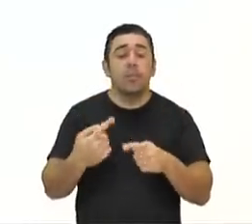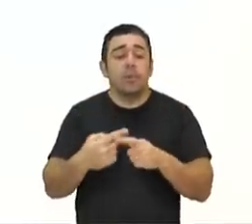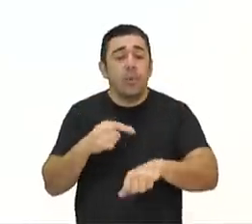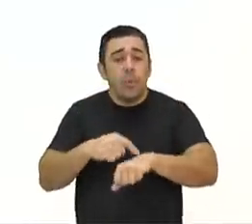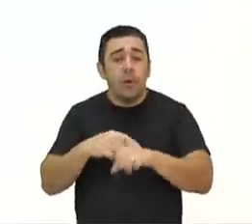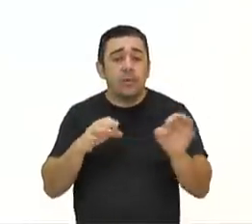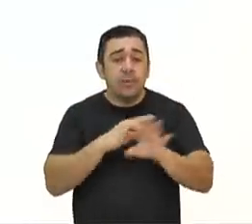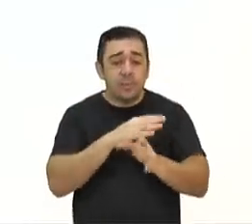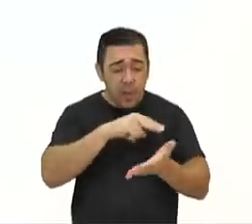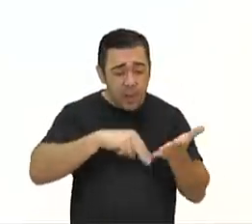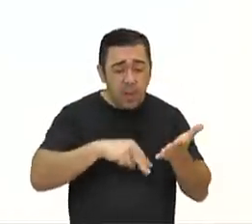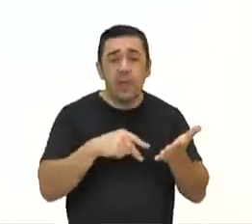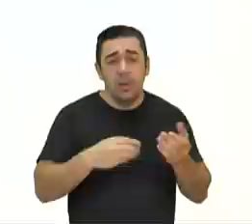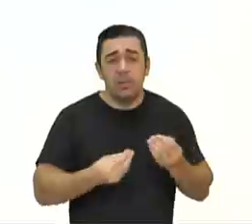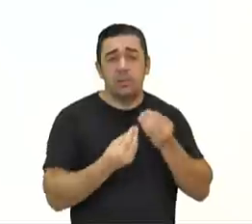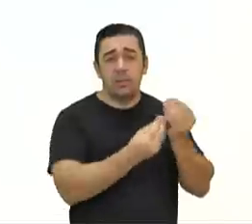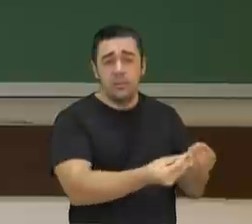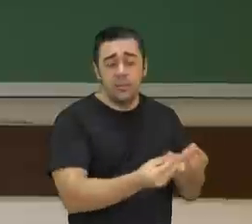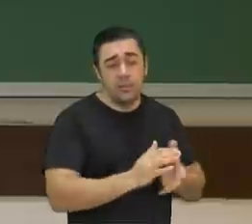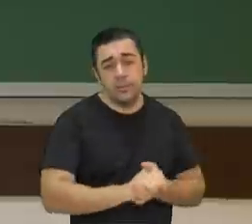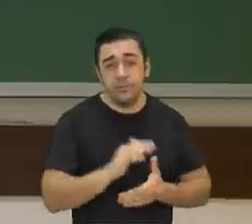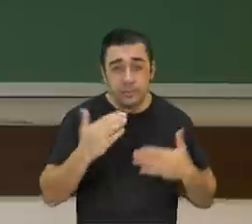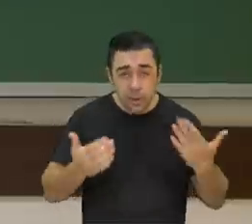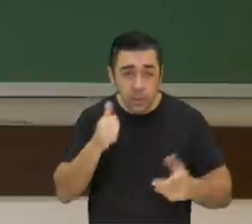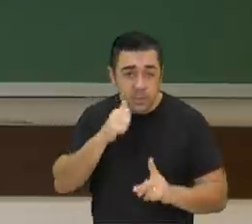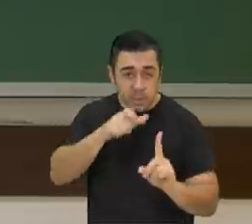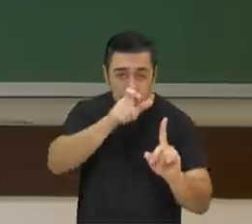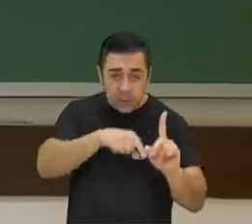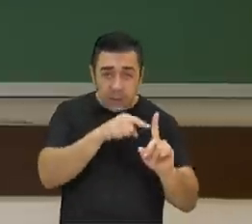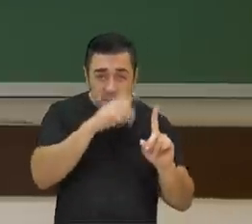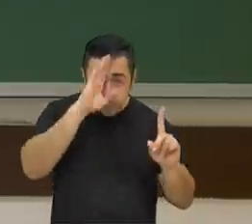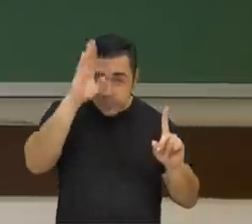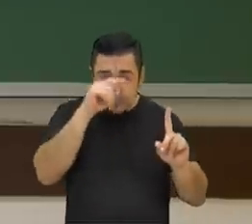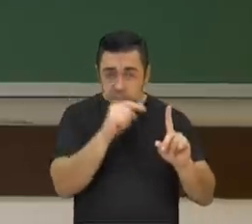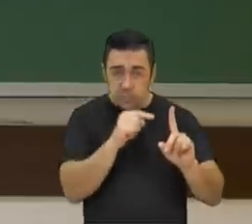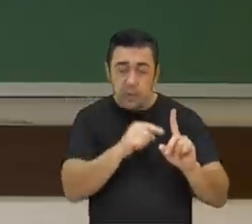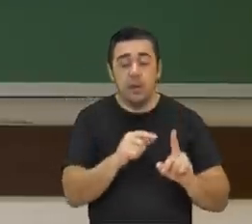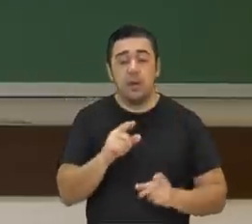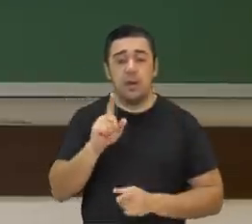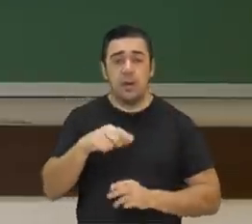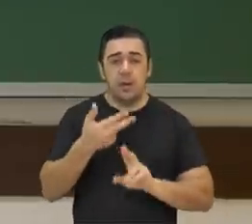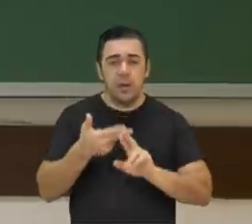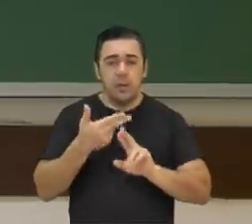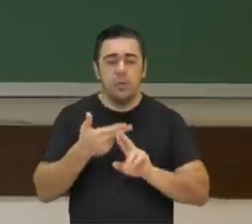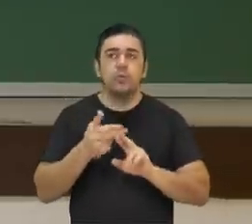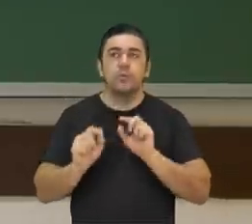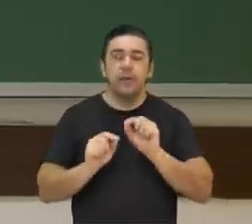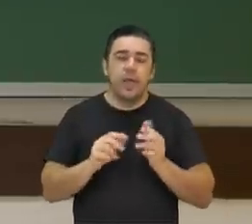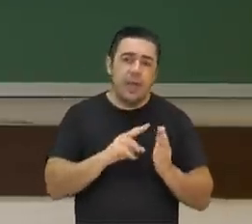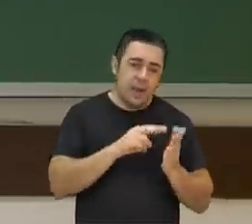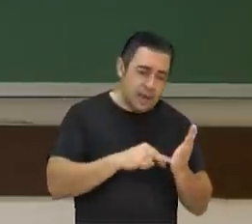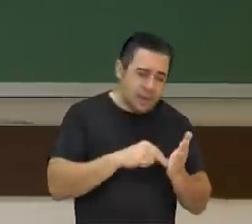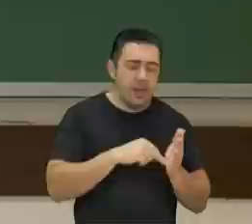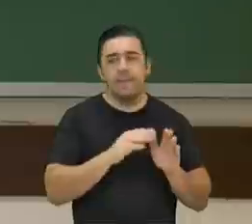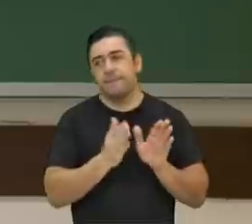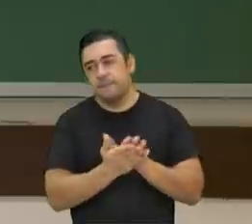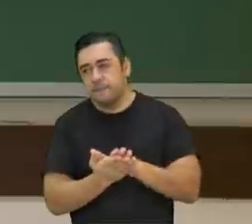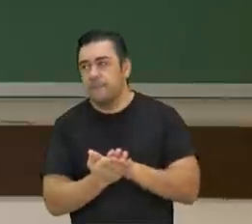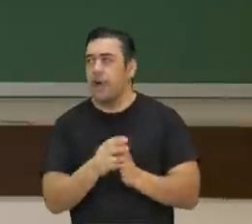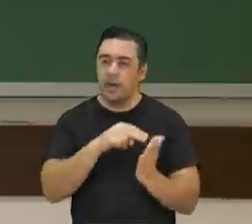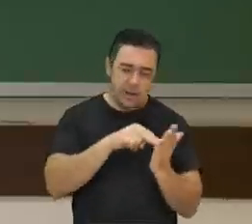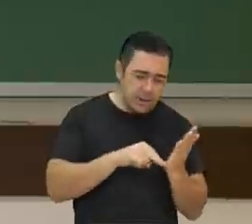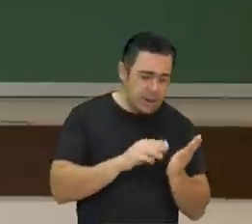que devolvê-lo, né? Então ela toma todas aquelas, usa, né, todos aqueles recursos, né, de não ler o livro